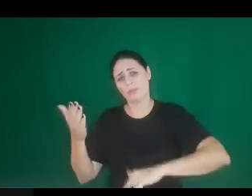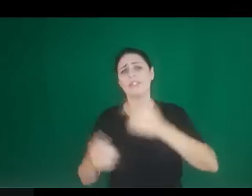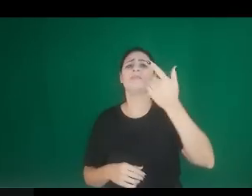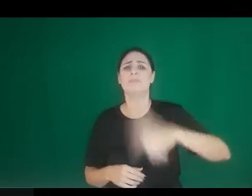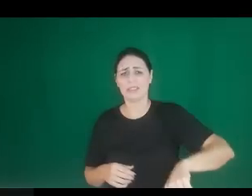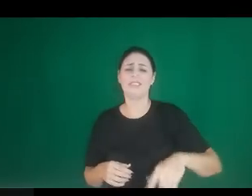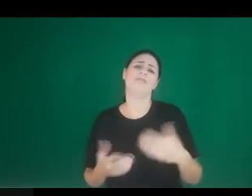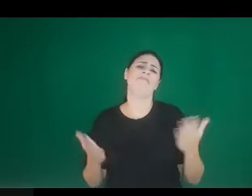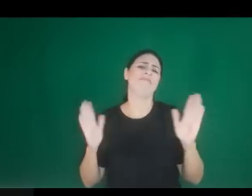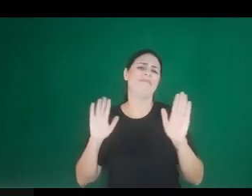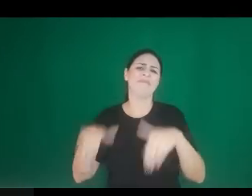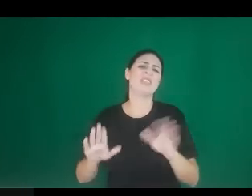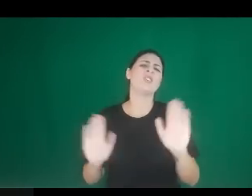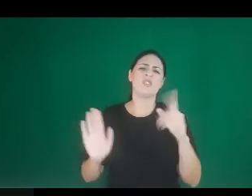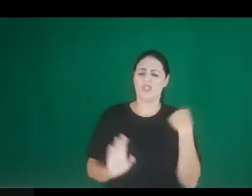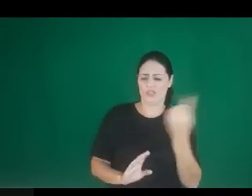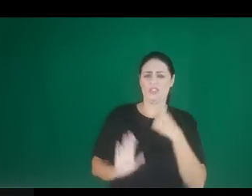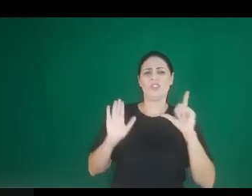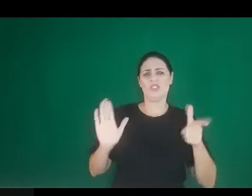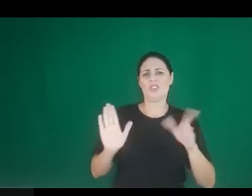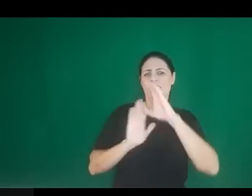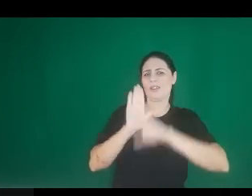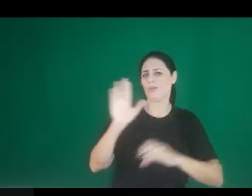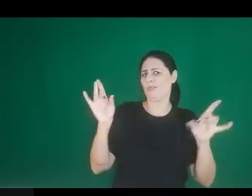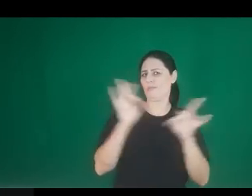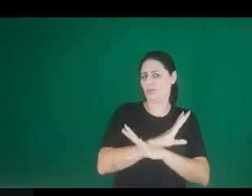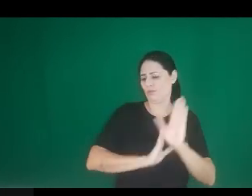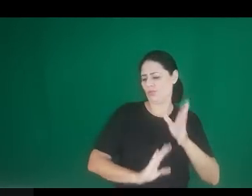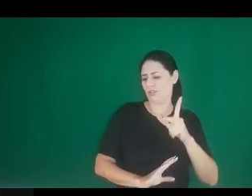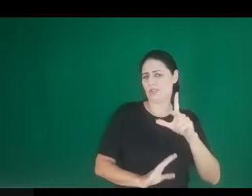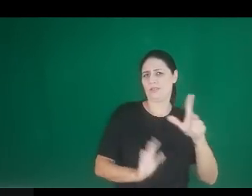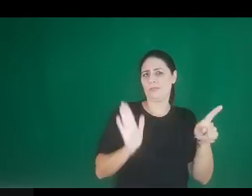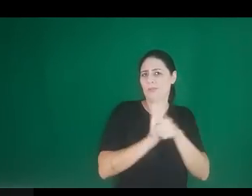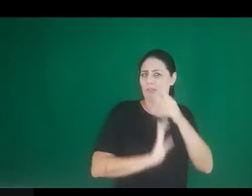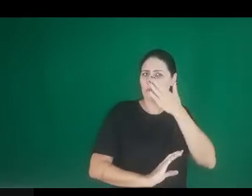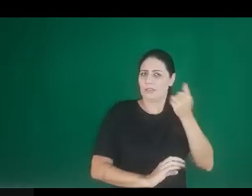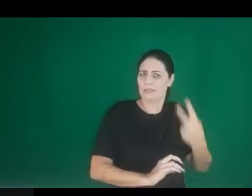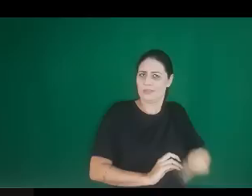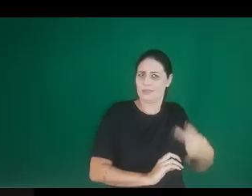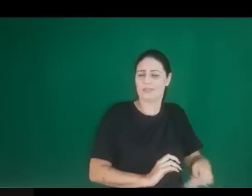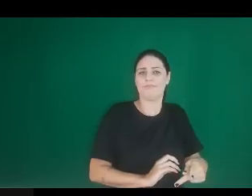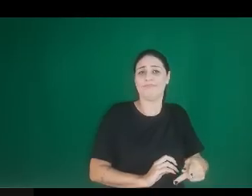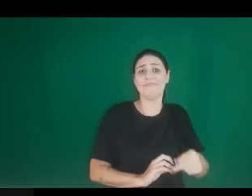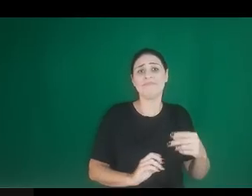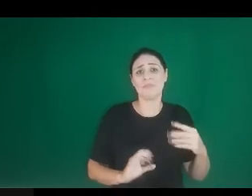um documento e, mas nós já temos o nosso currículo no nosso município, então isso não é conosco.